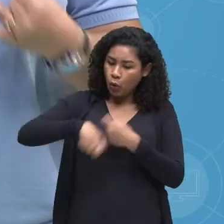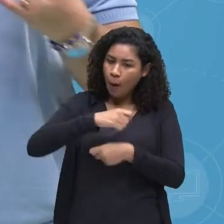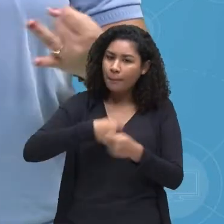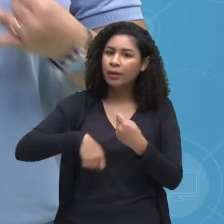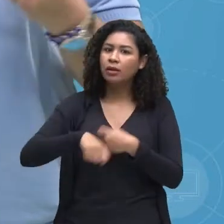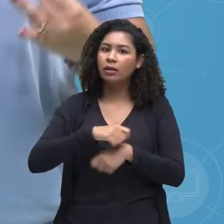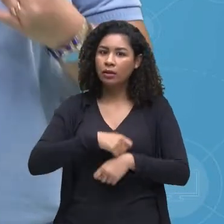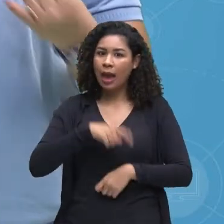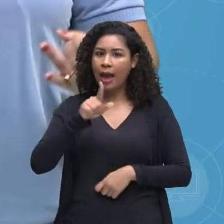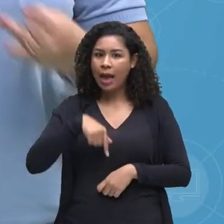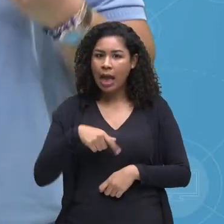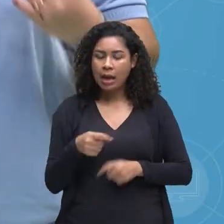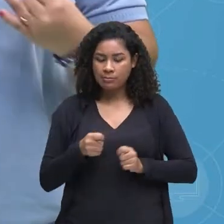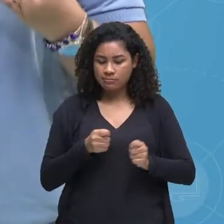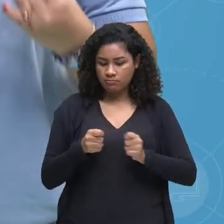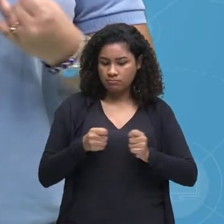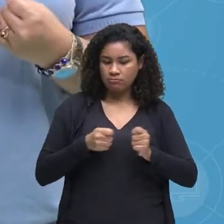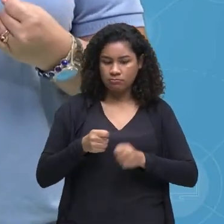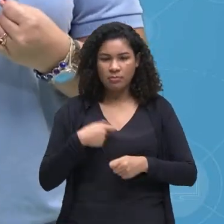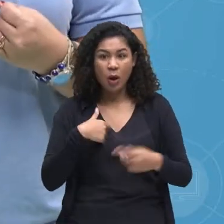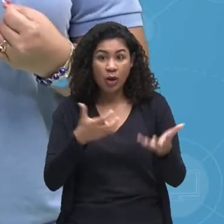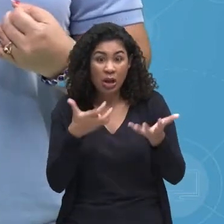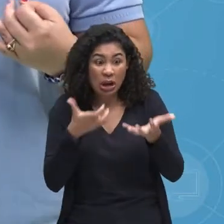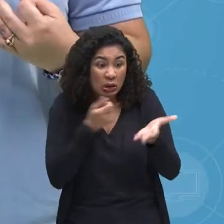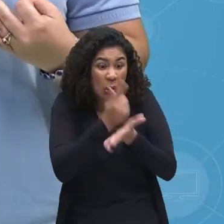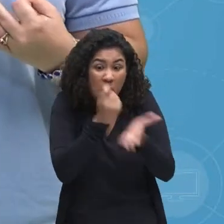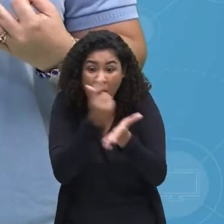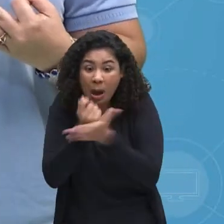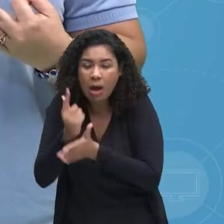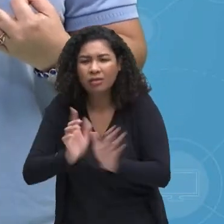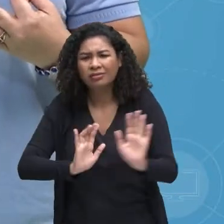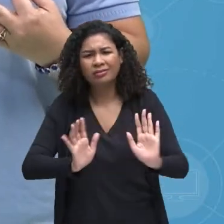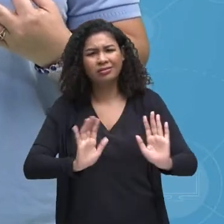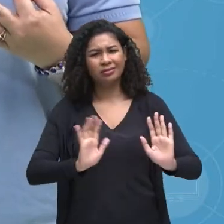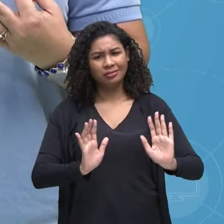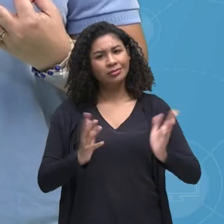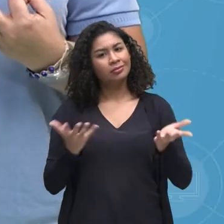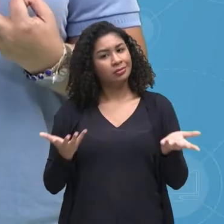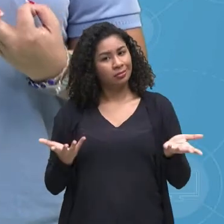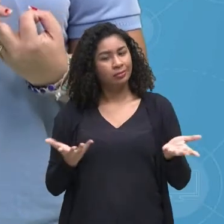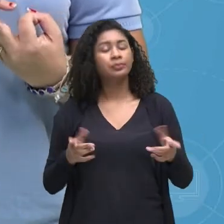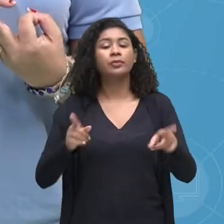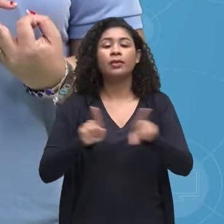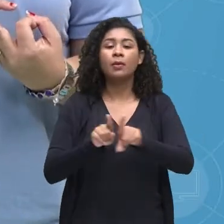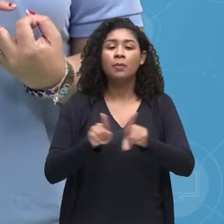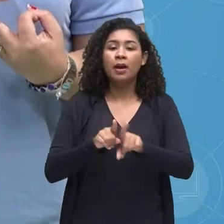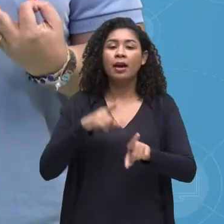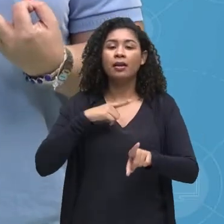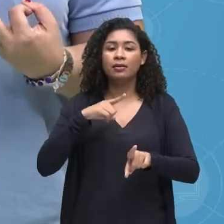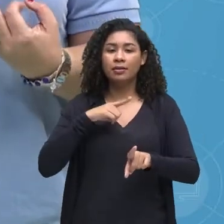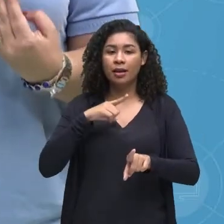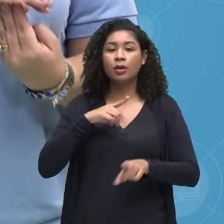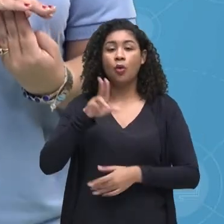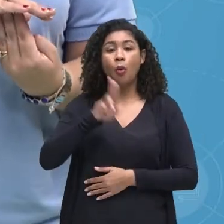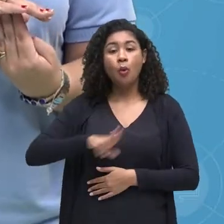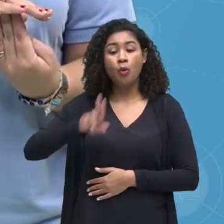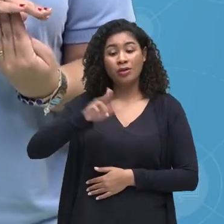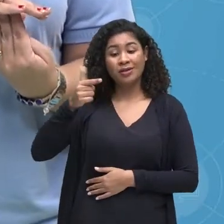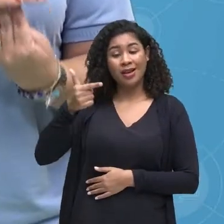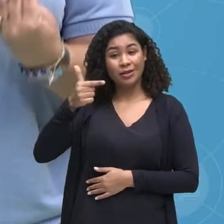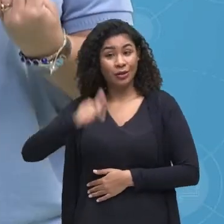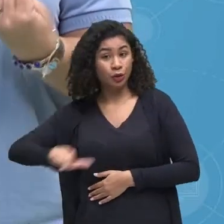compro, quero cada vez mais coisas. E aí você tem a reutilização, que é diferente